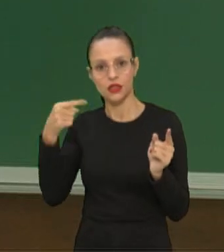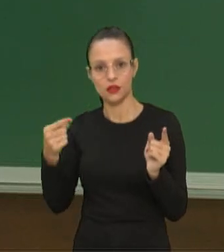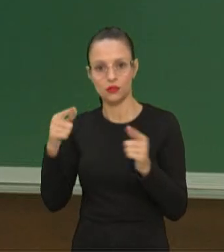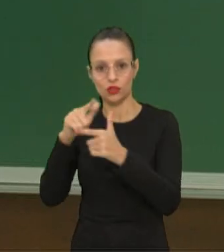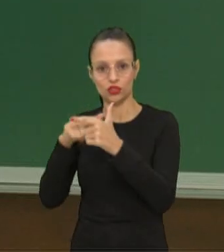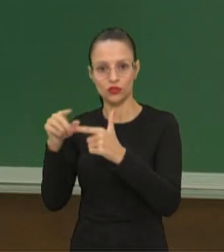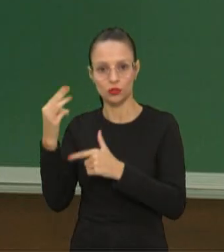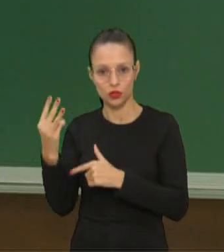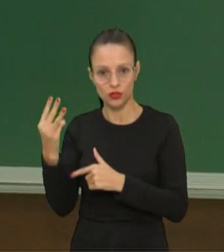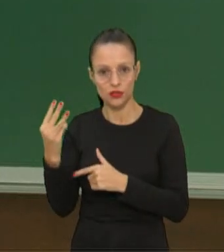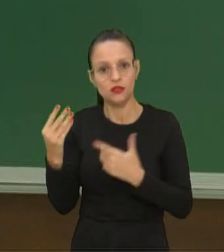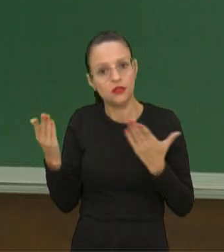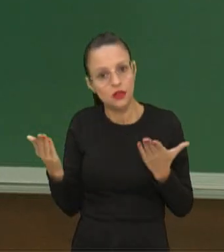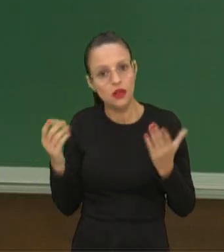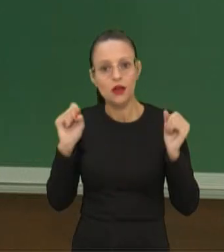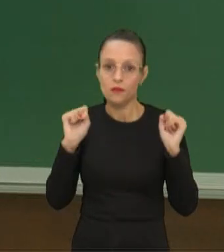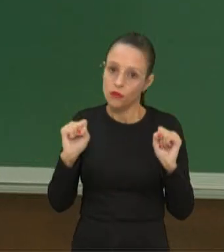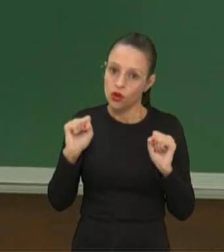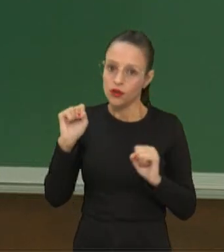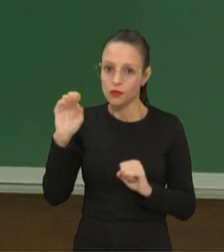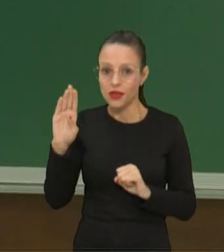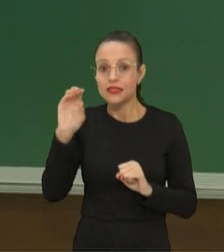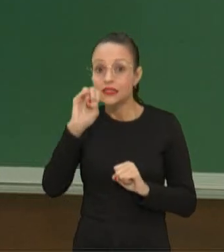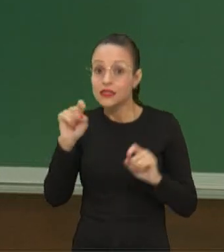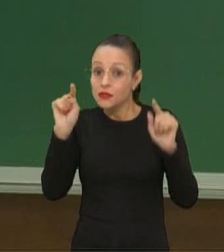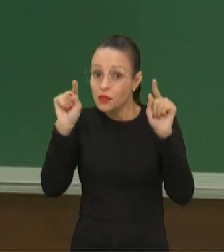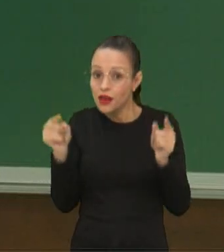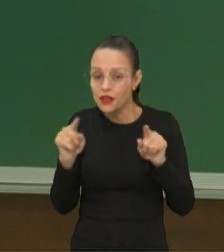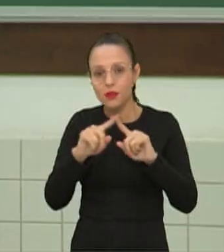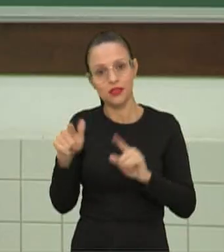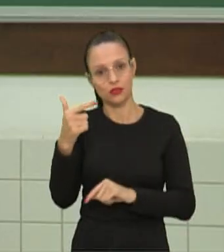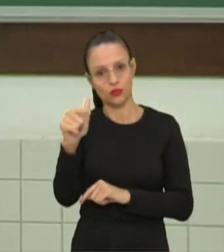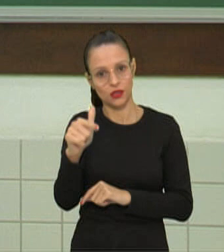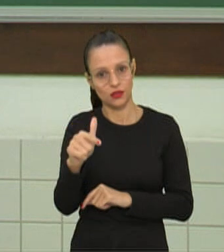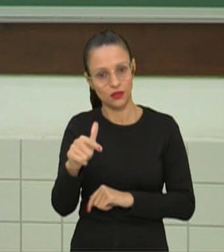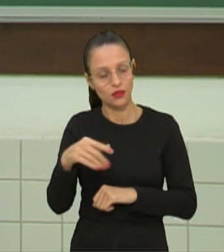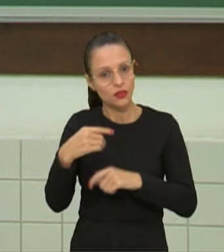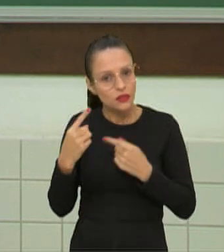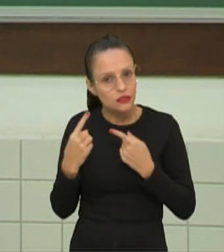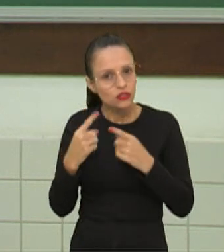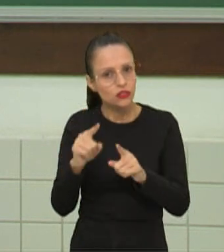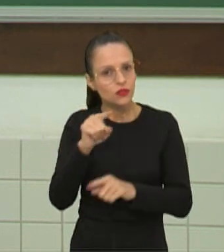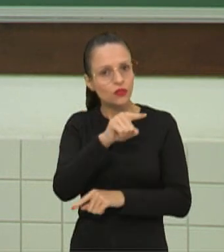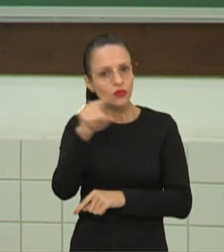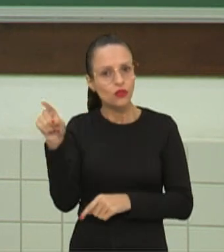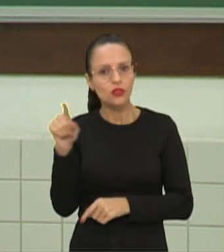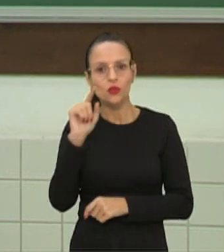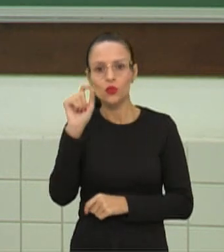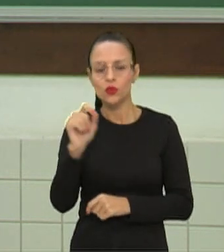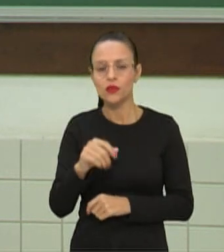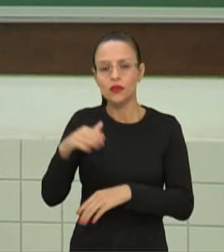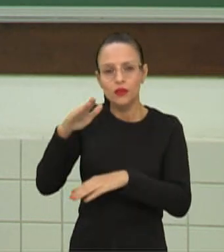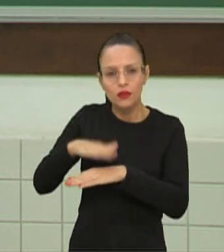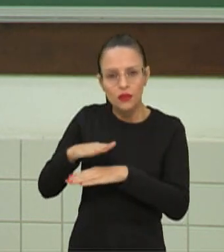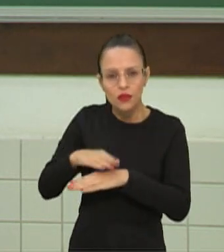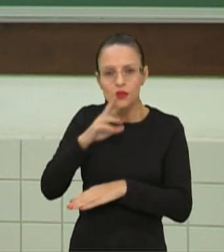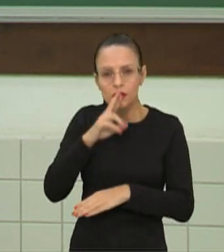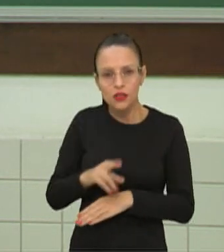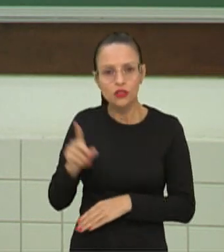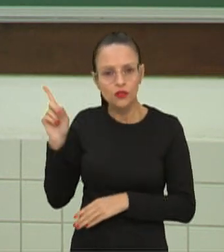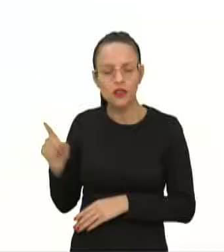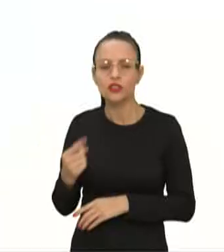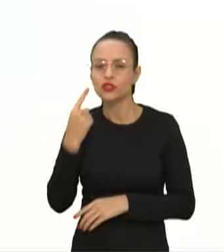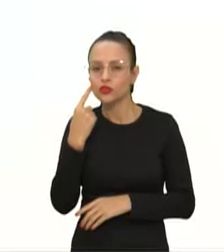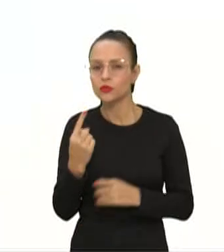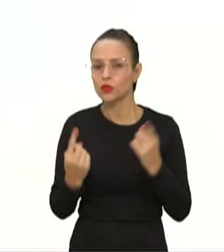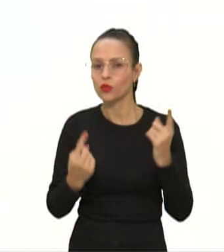dividir por 3. Então poderia ser a B se tivesse parênteses. Deixo para você como um desafio para você fazer em casa, resolver essa situação problema, descobrir